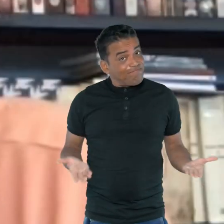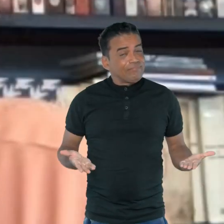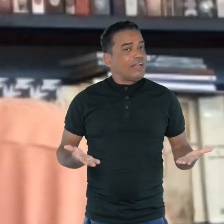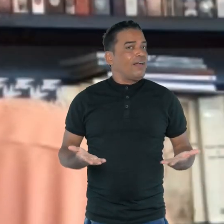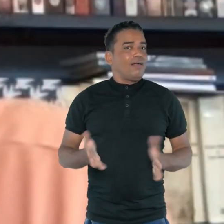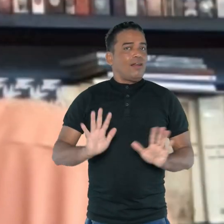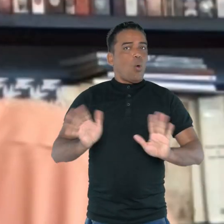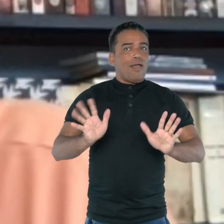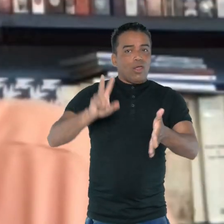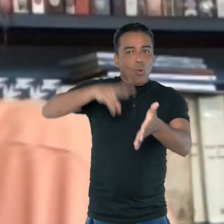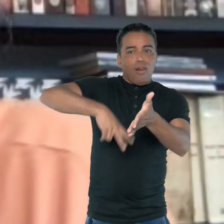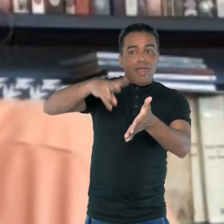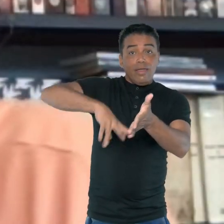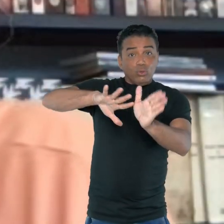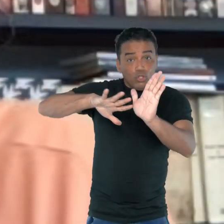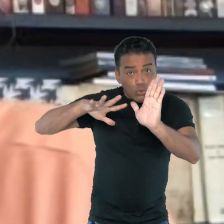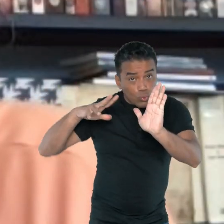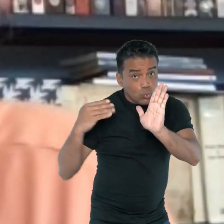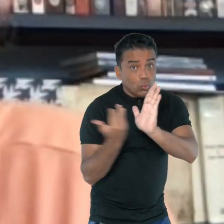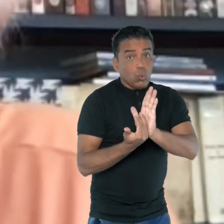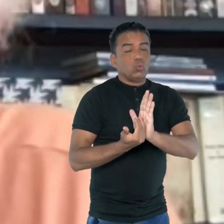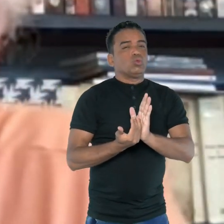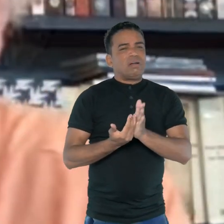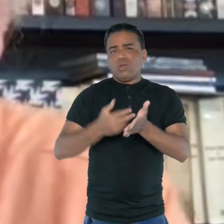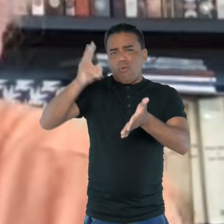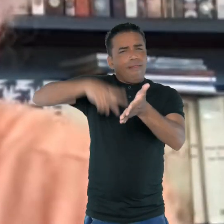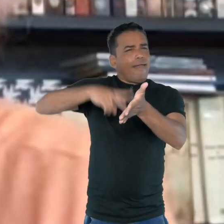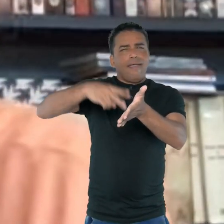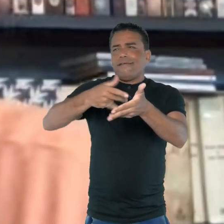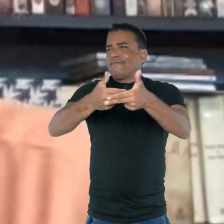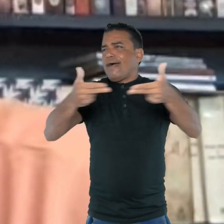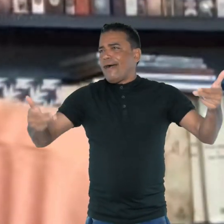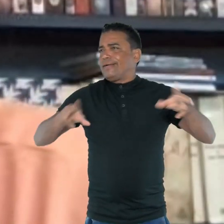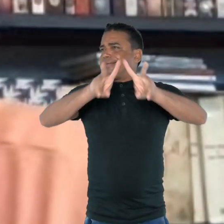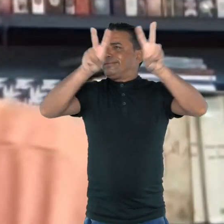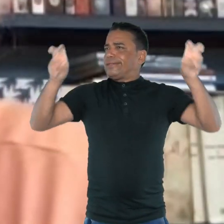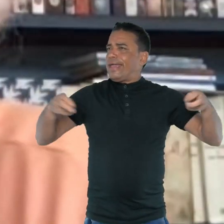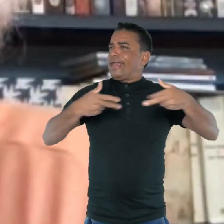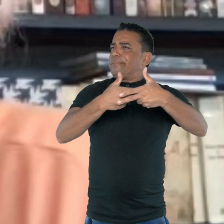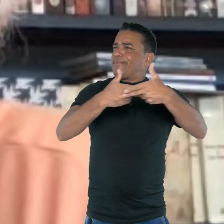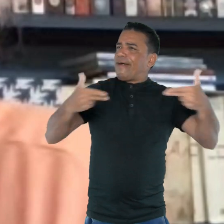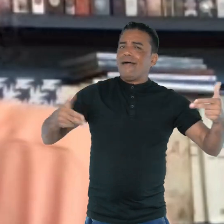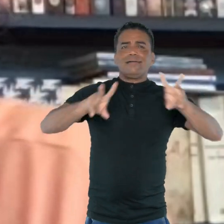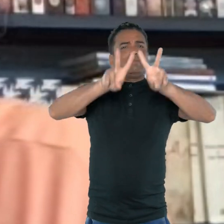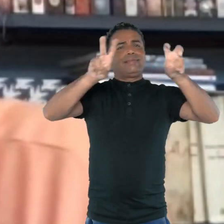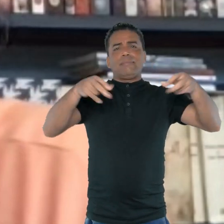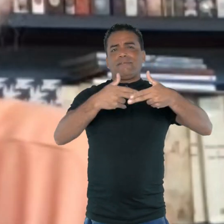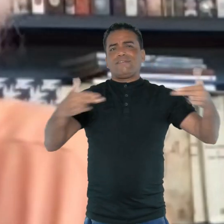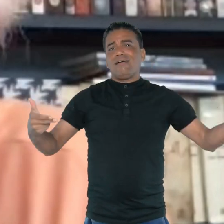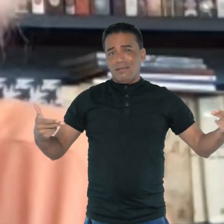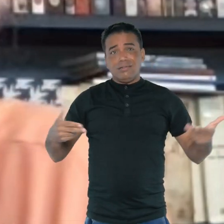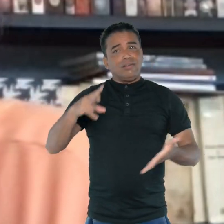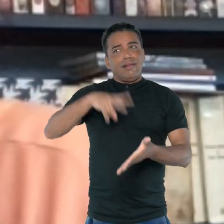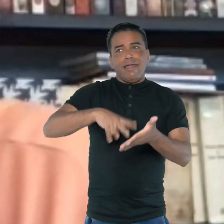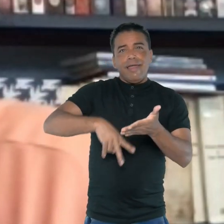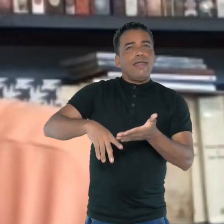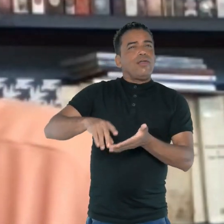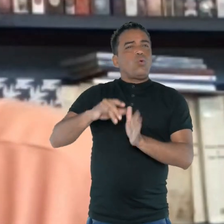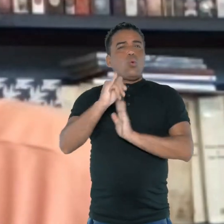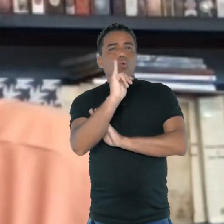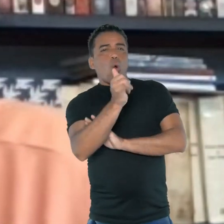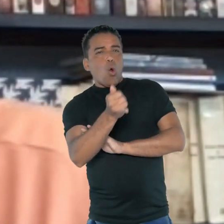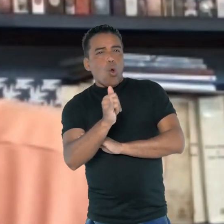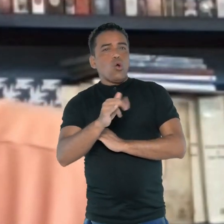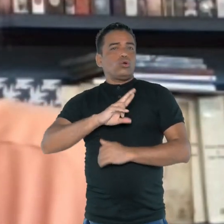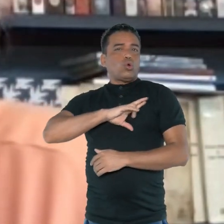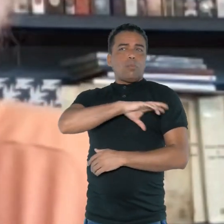não é que eu leio de tudo, mas eu leio muita coisa, muita diversidade, né? Leio contos, romances,